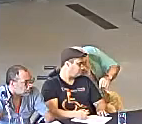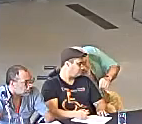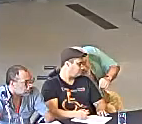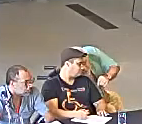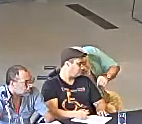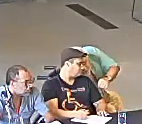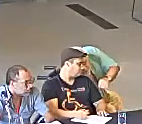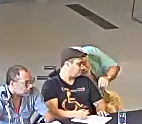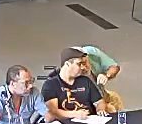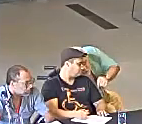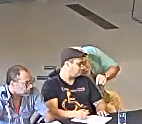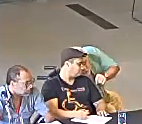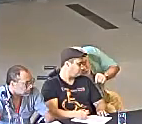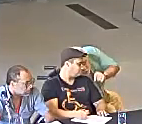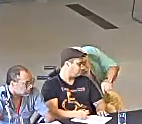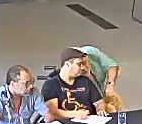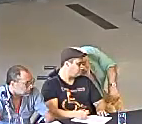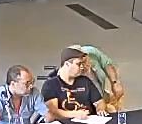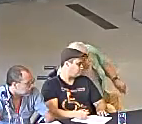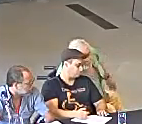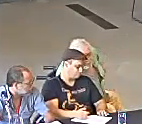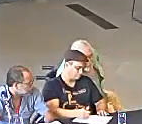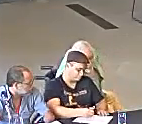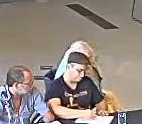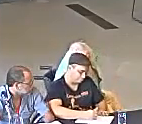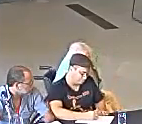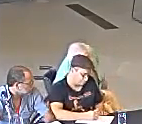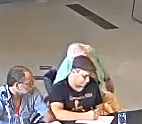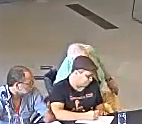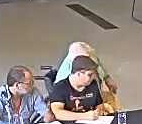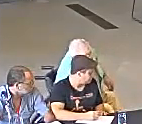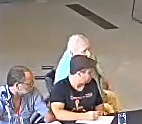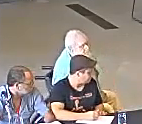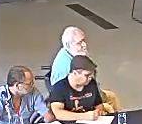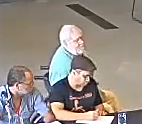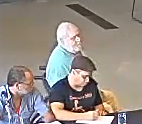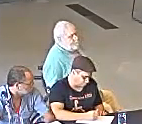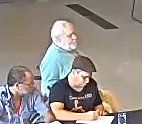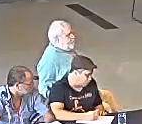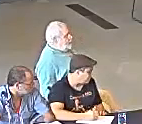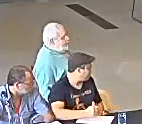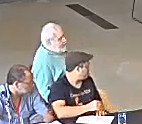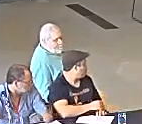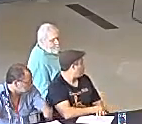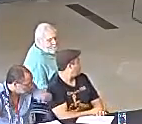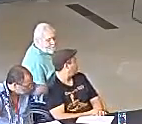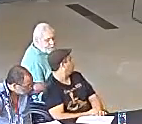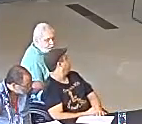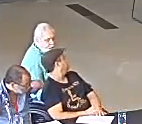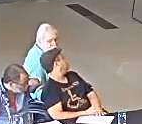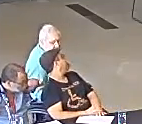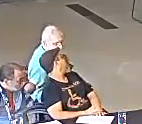importante trazer aqui também a informação sobre a portaria